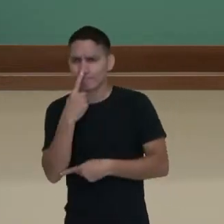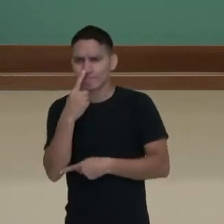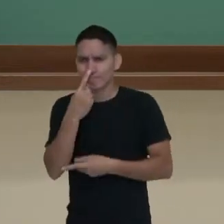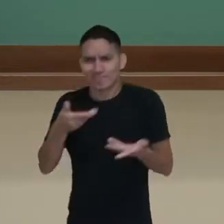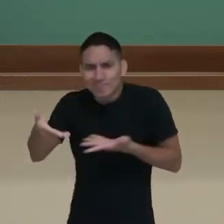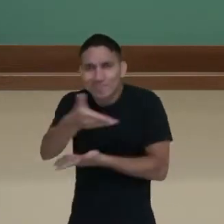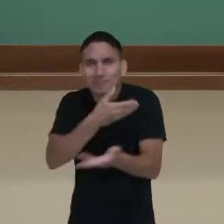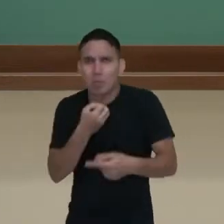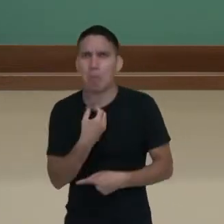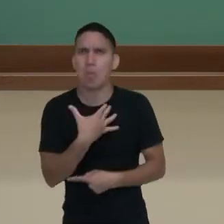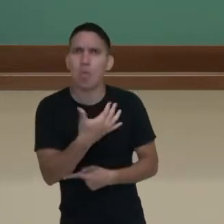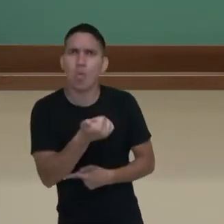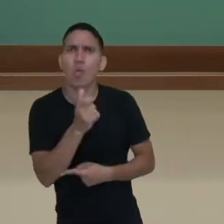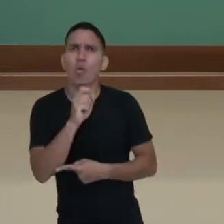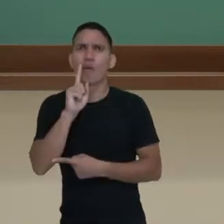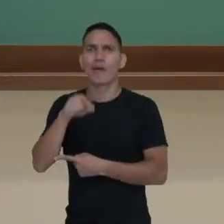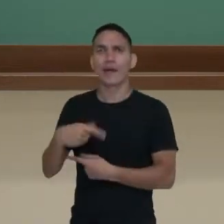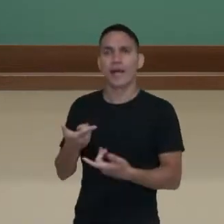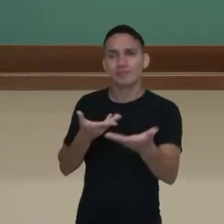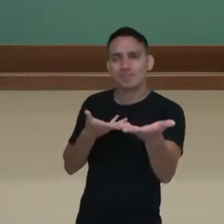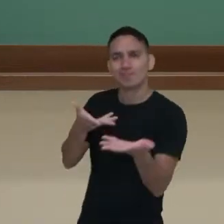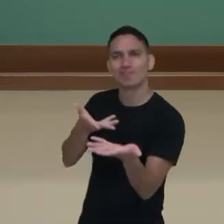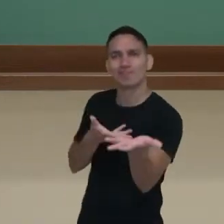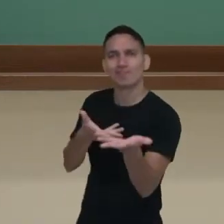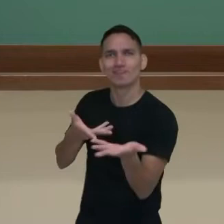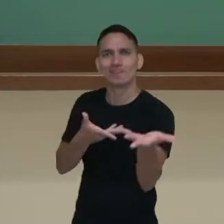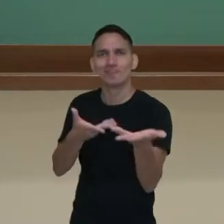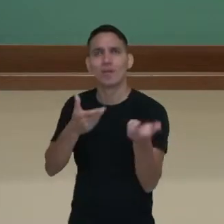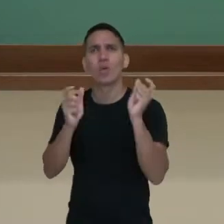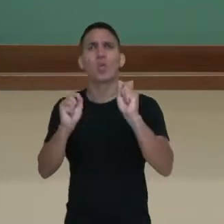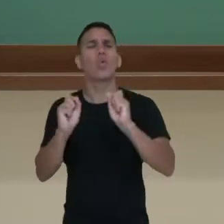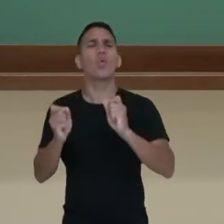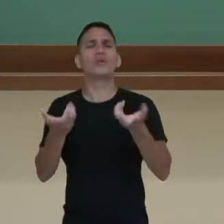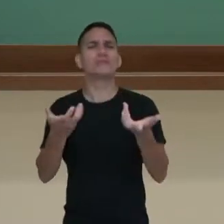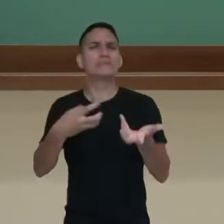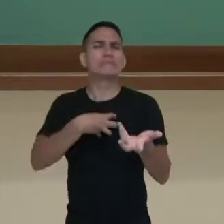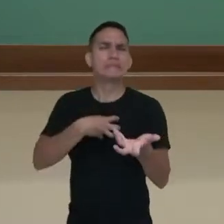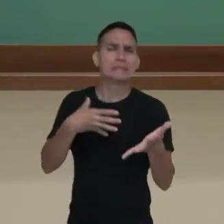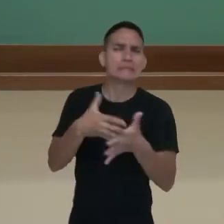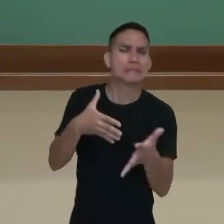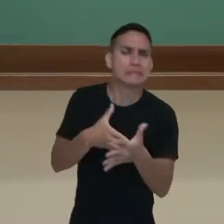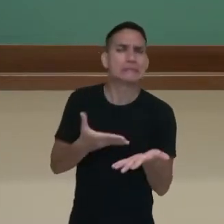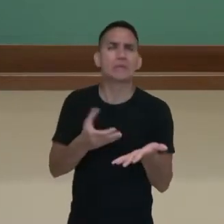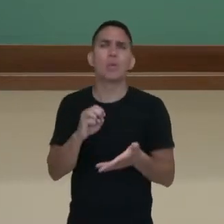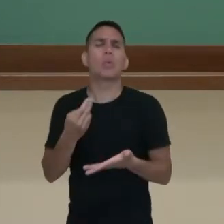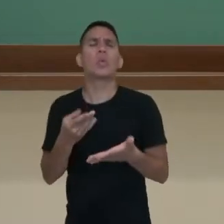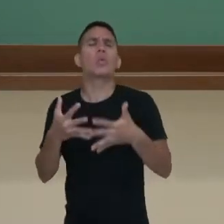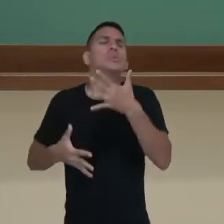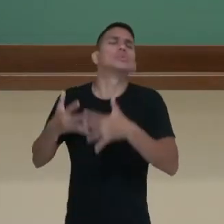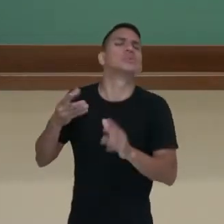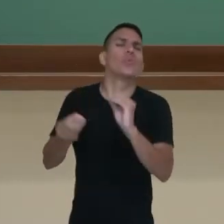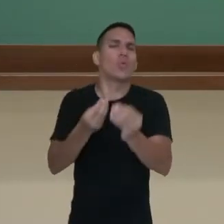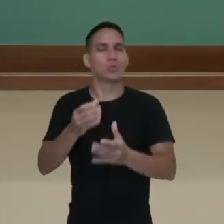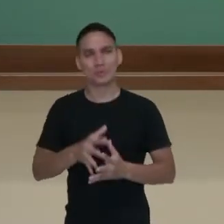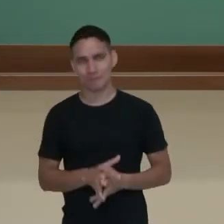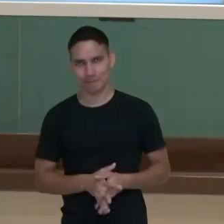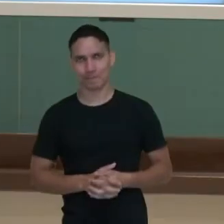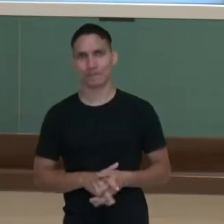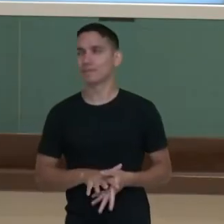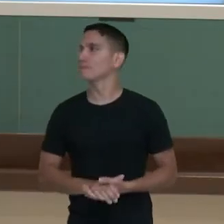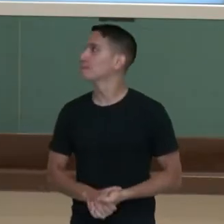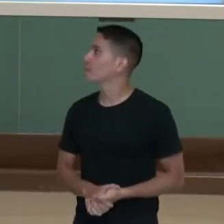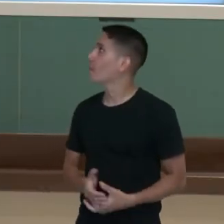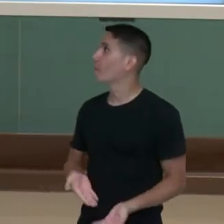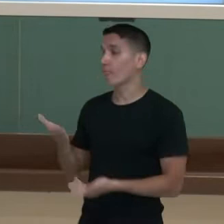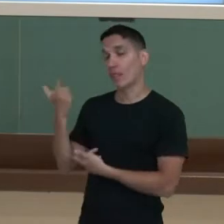São relações aí conflituosas com outros países? Nós iremos ver isso daí, tá bom? Bom, então olha